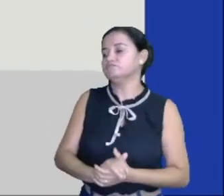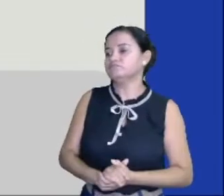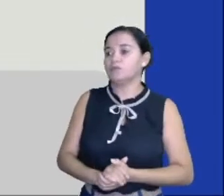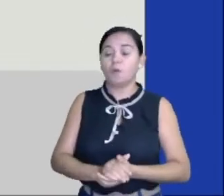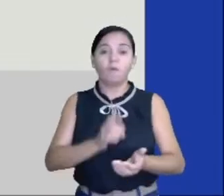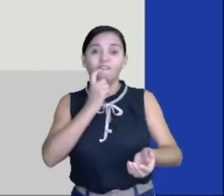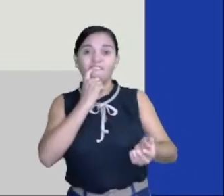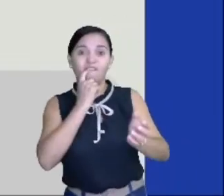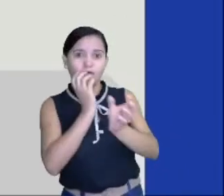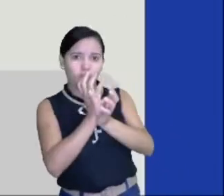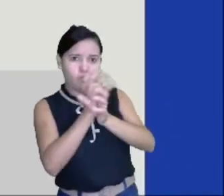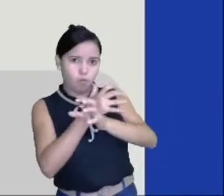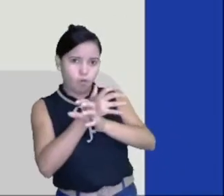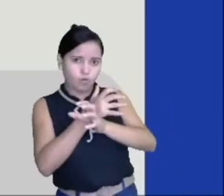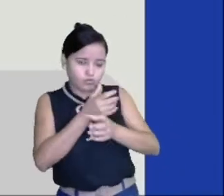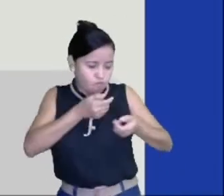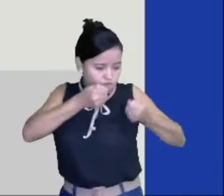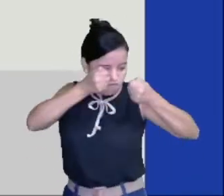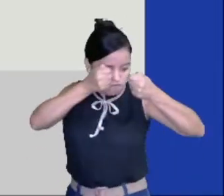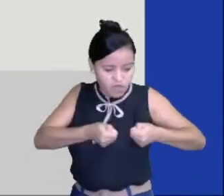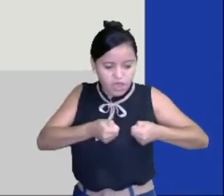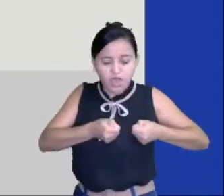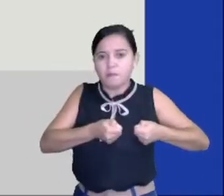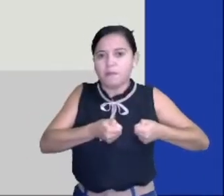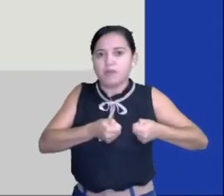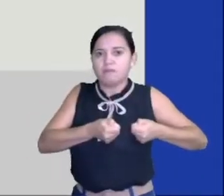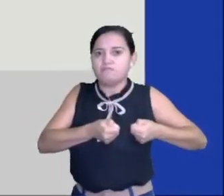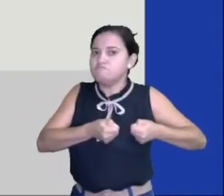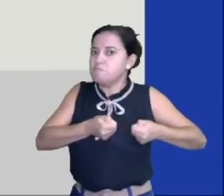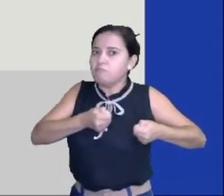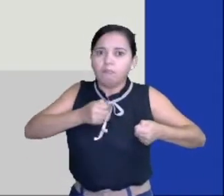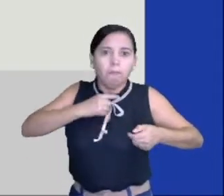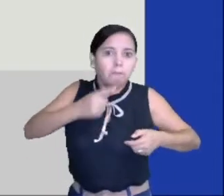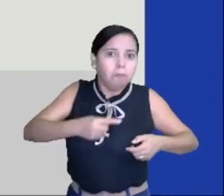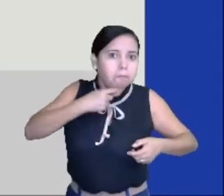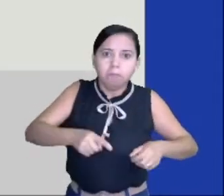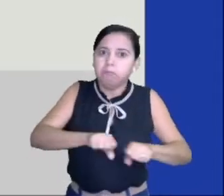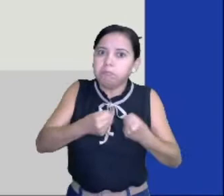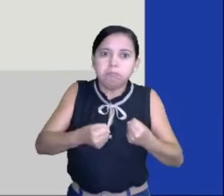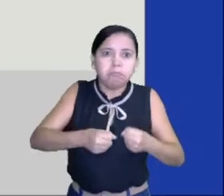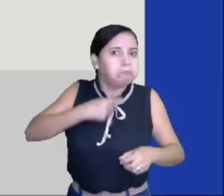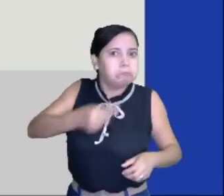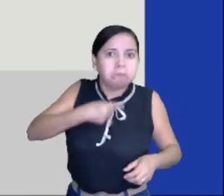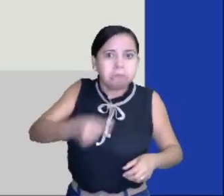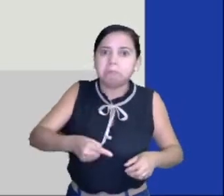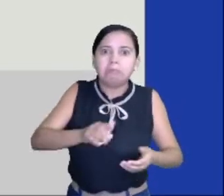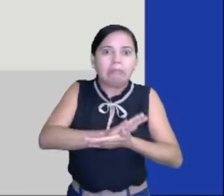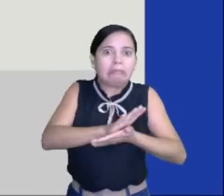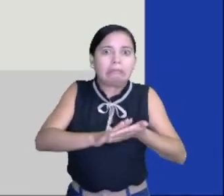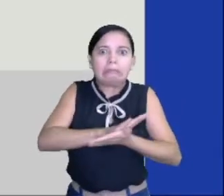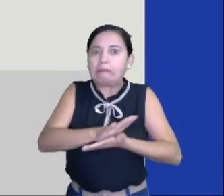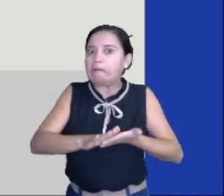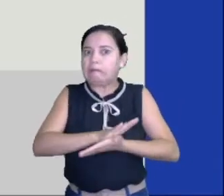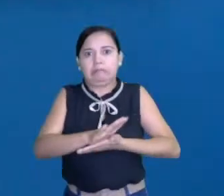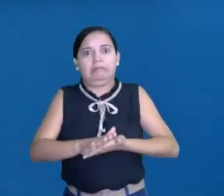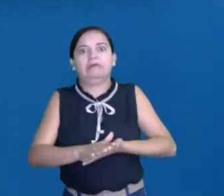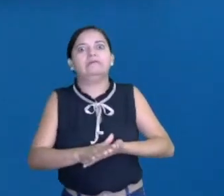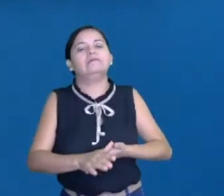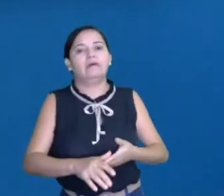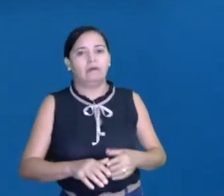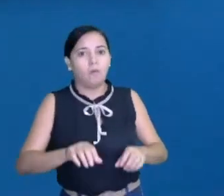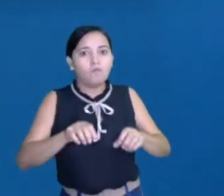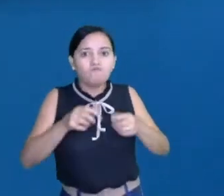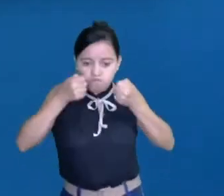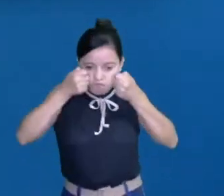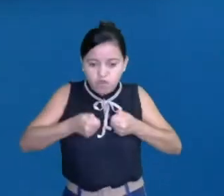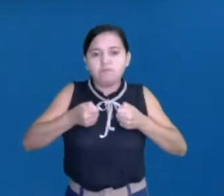local, o osso não quebra mais. Ele pode quebrar um pouco mais para frente ou mais para trás, mas naquele local onde formou o calo ósseo, ele não se